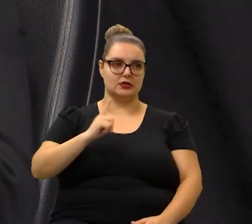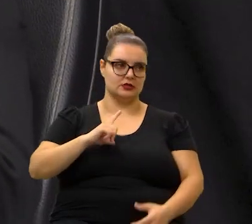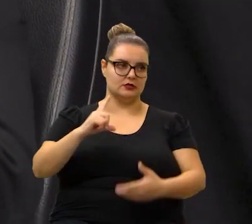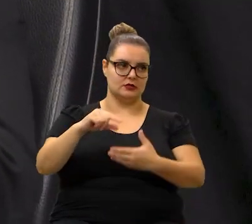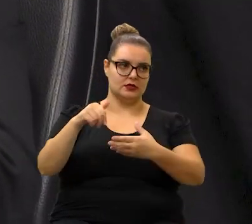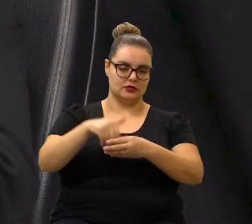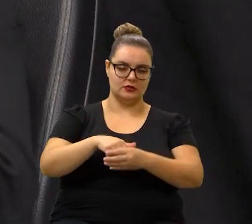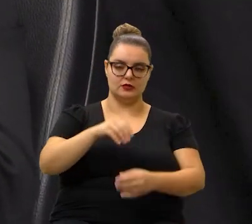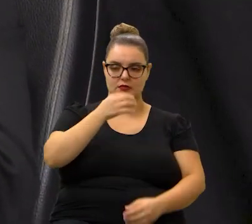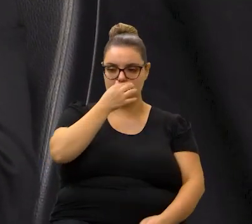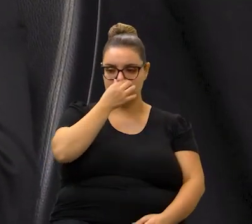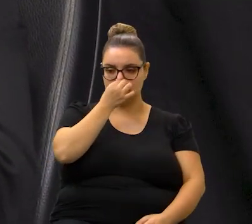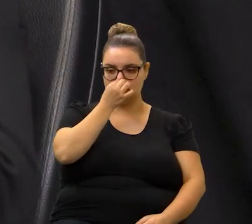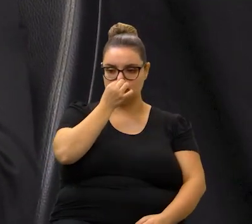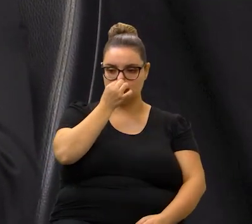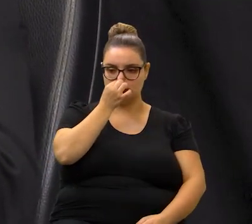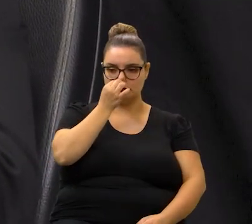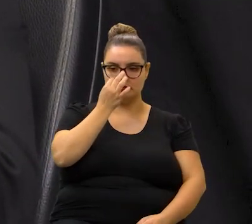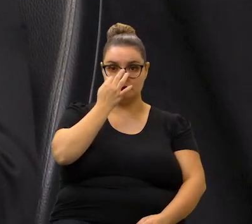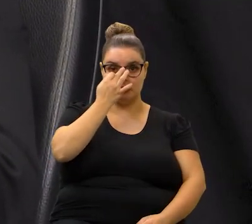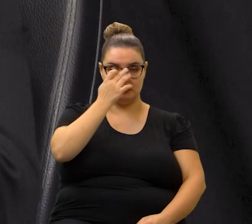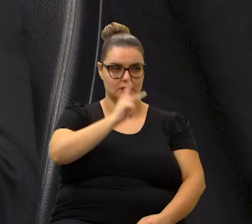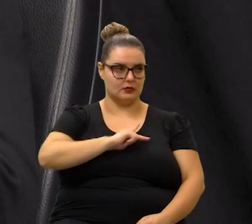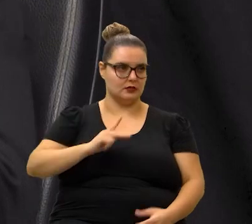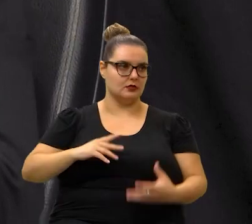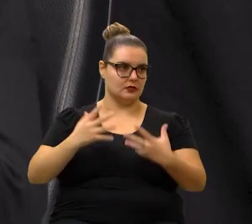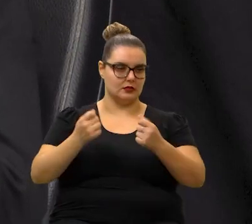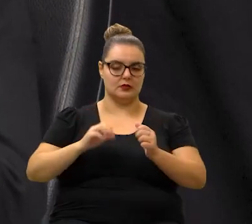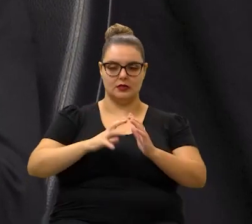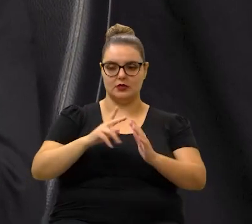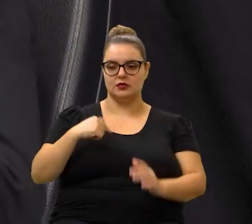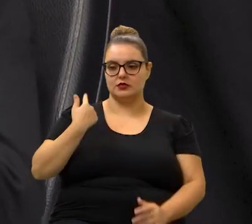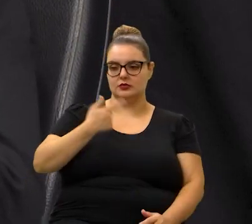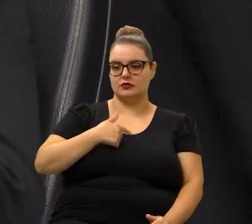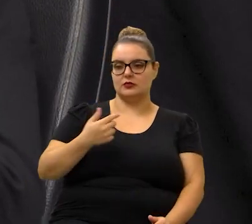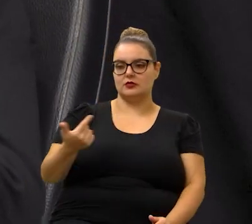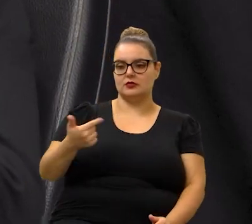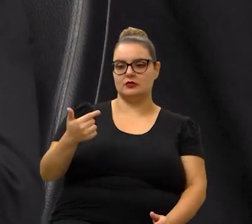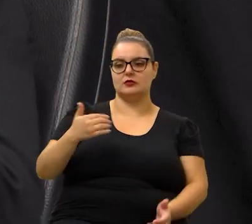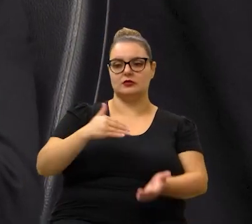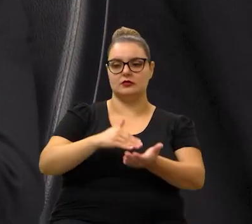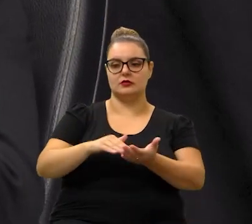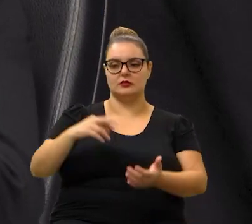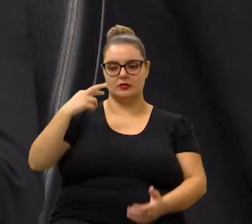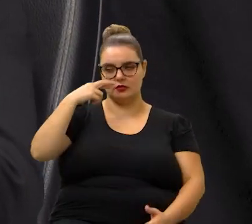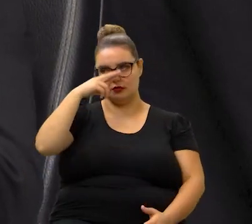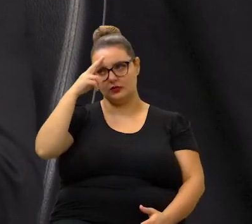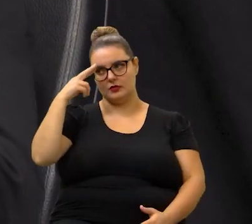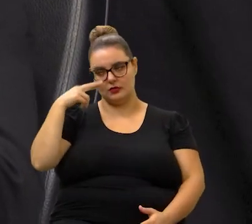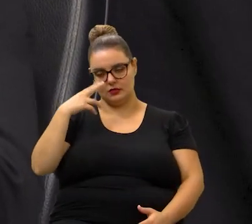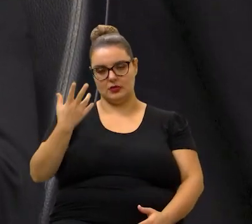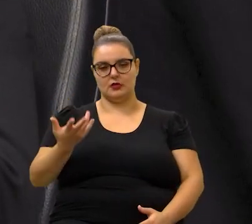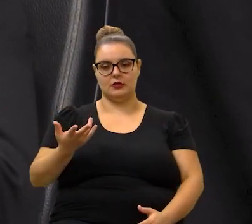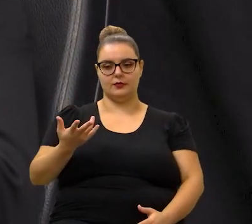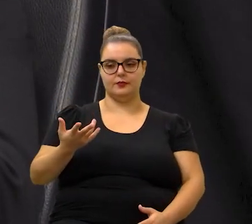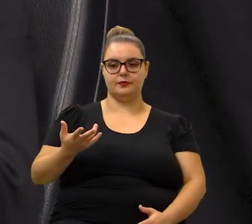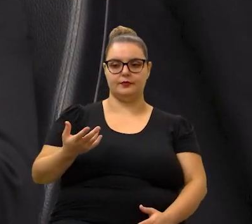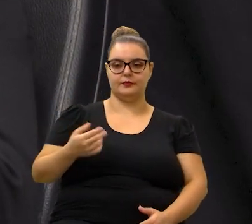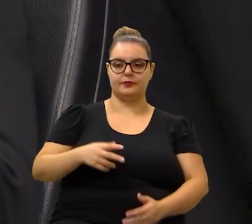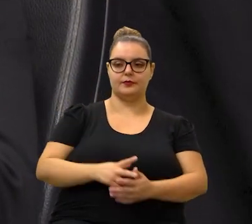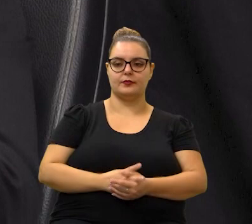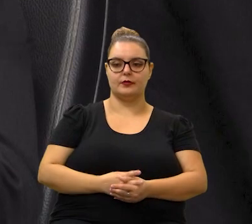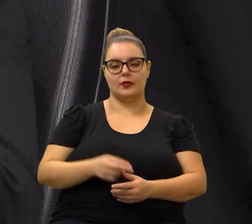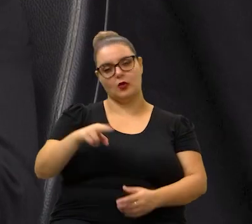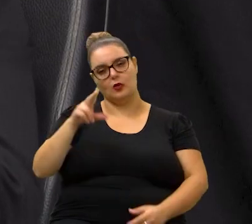época o presidente que ganhou né junto com essa Chapa nossa eu como segundo secretário foi o Rafa zimbal sim e nessa época então